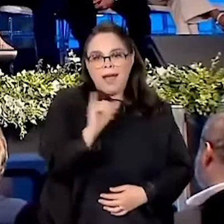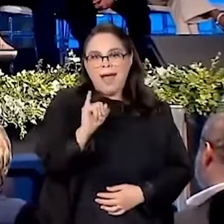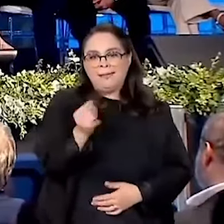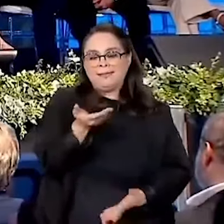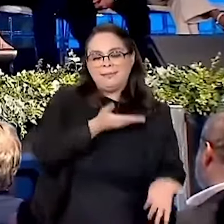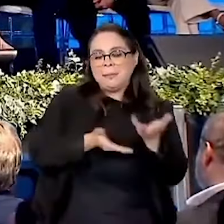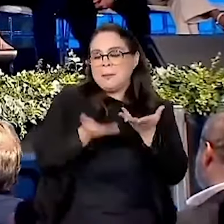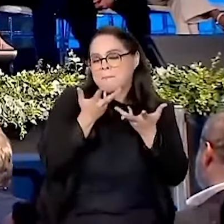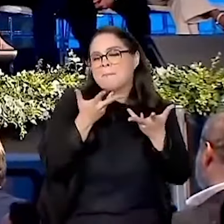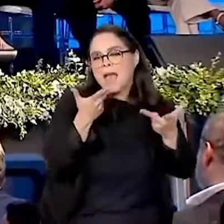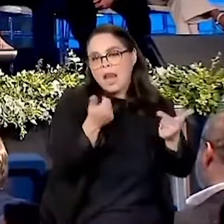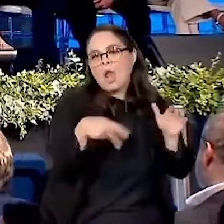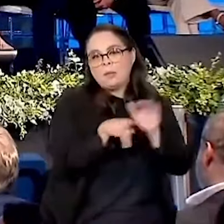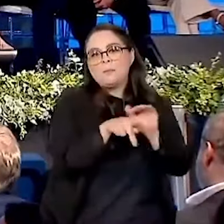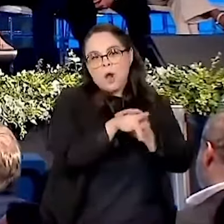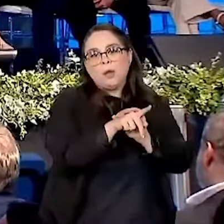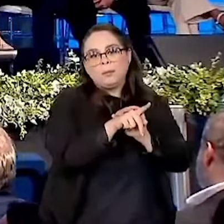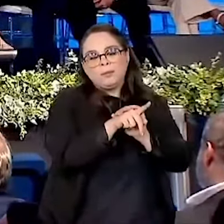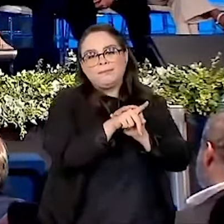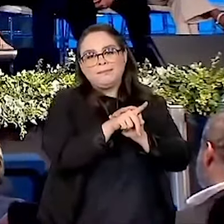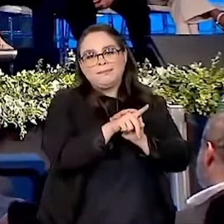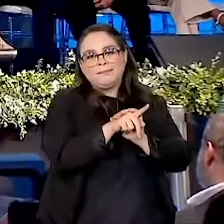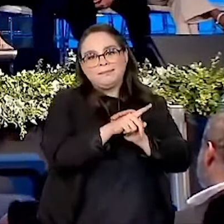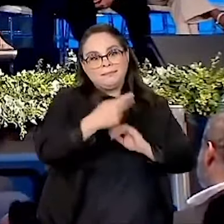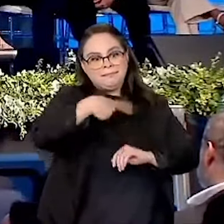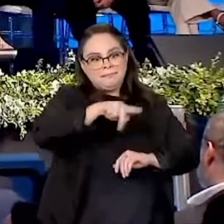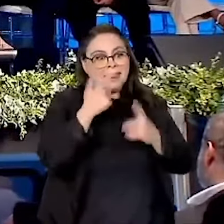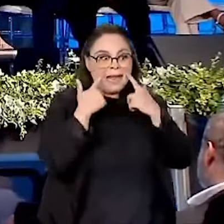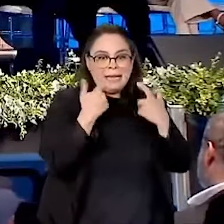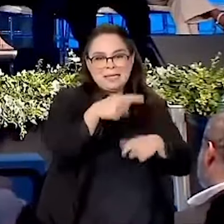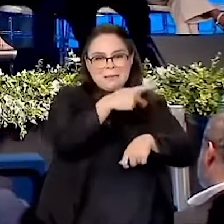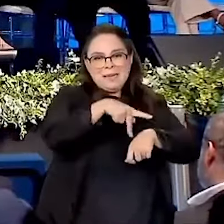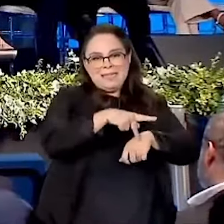atenda melhor os interesses do nosso país. Um